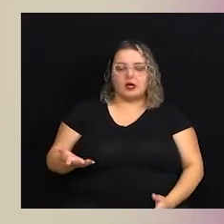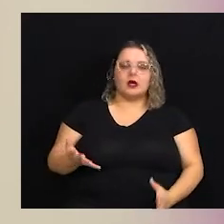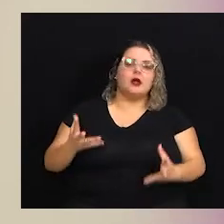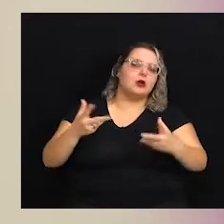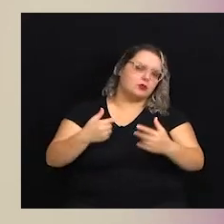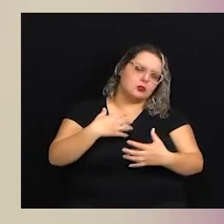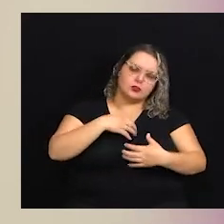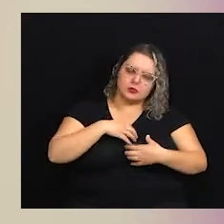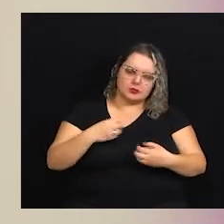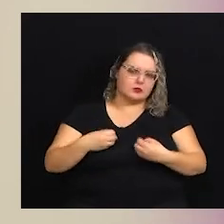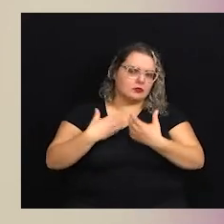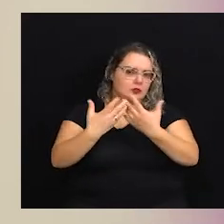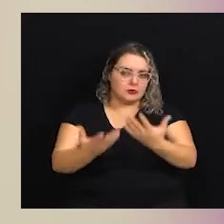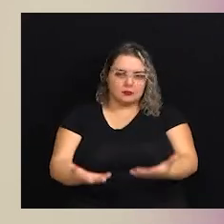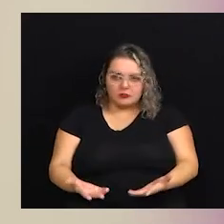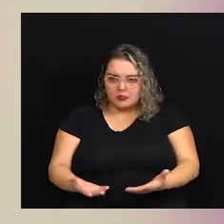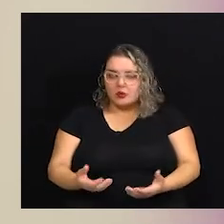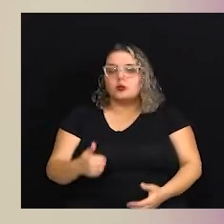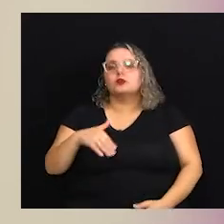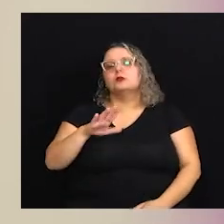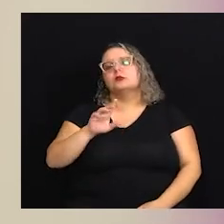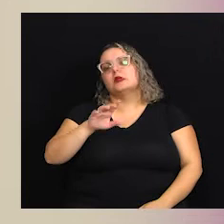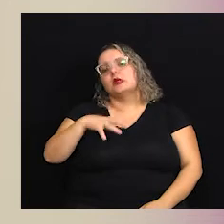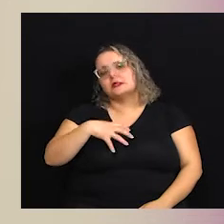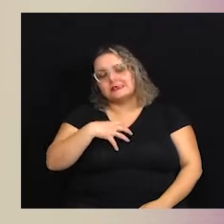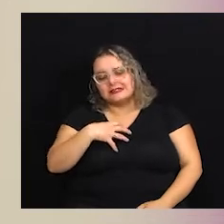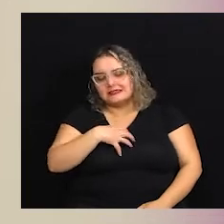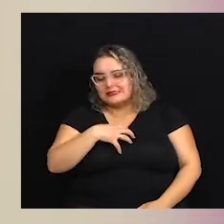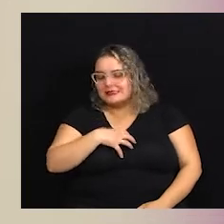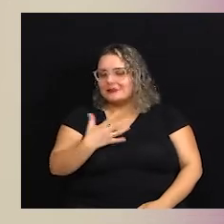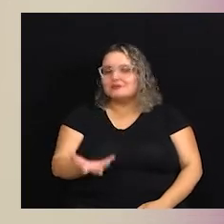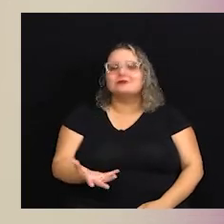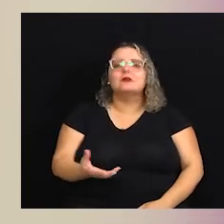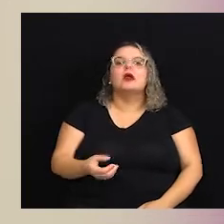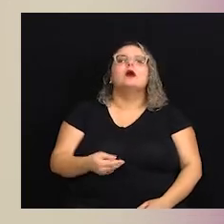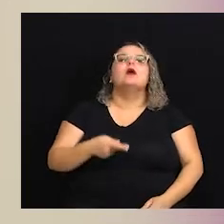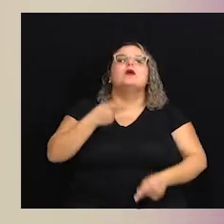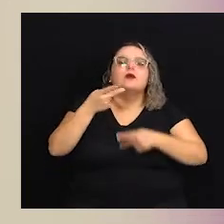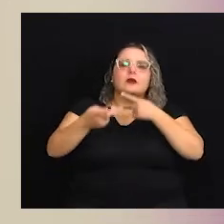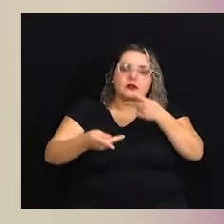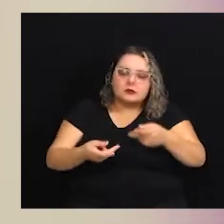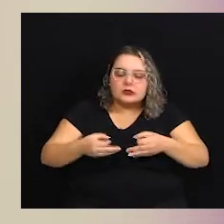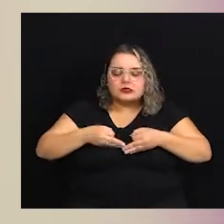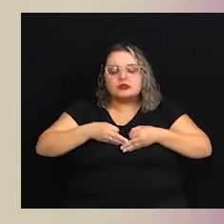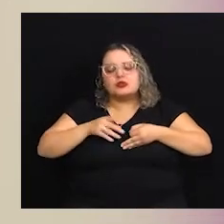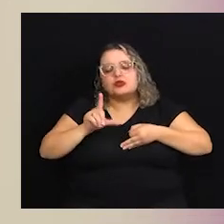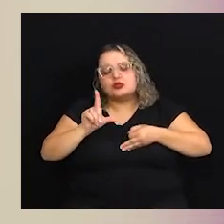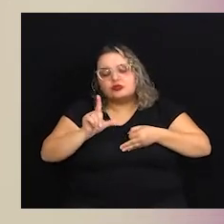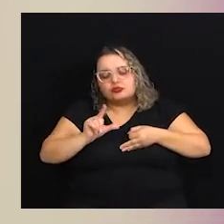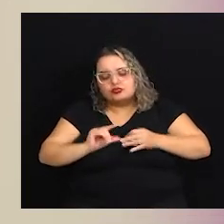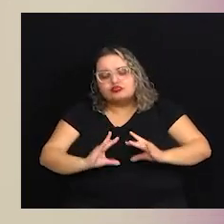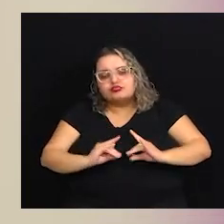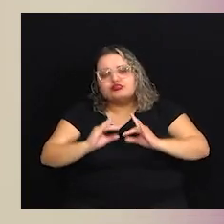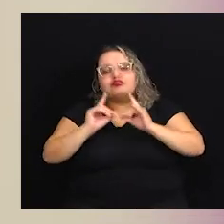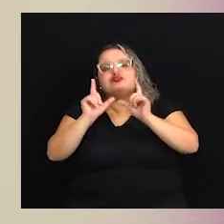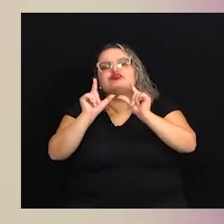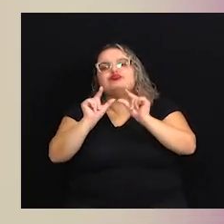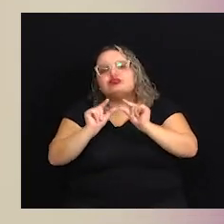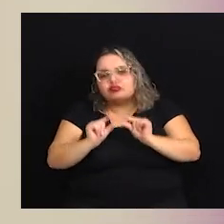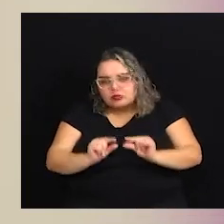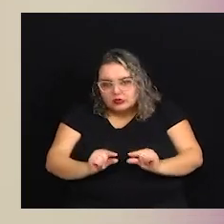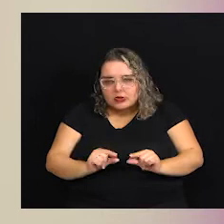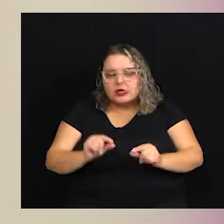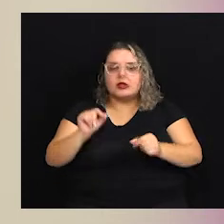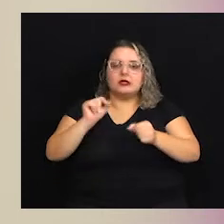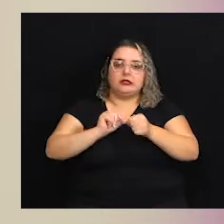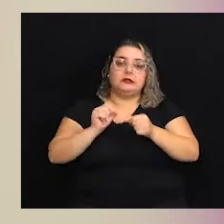paralelamente todos os sintomas que a mulher vai apresentando. Quanto mais sintomas, mais isso expressa que a reserva ovariana dela está baixando e,